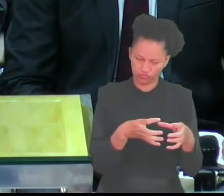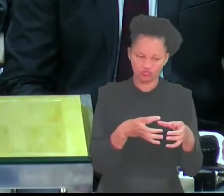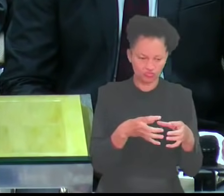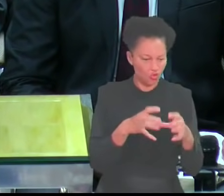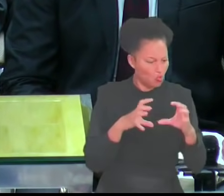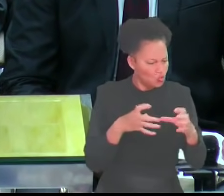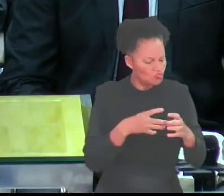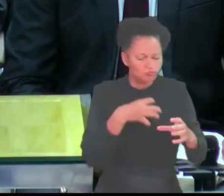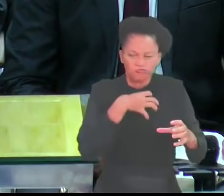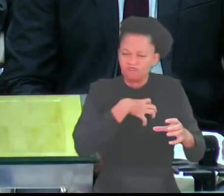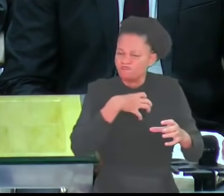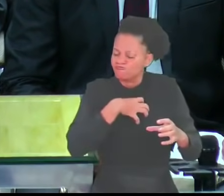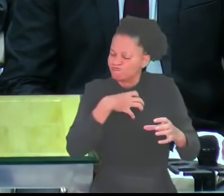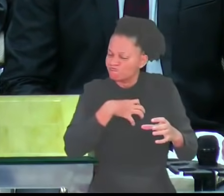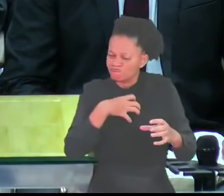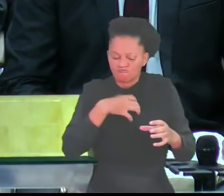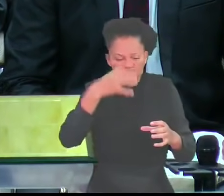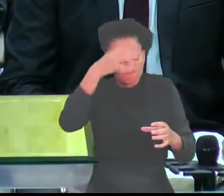coletivamente.